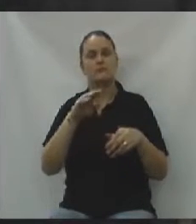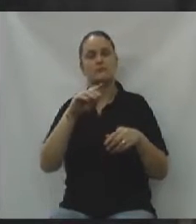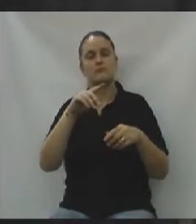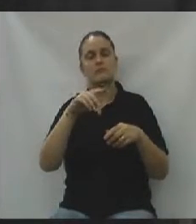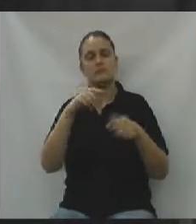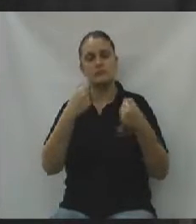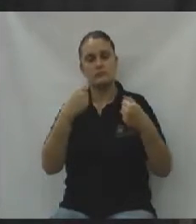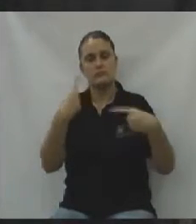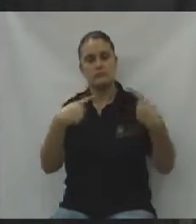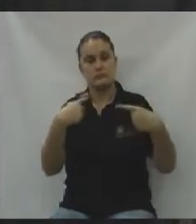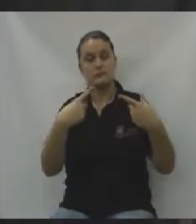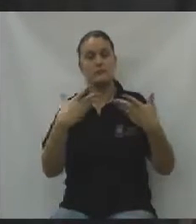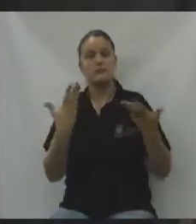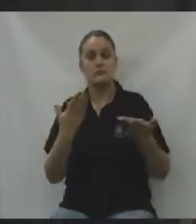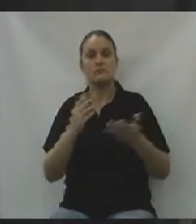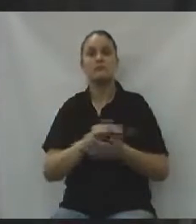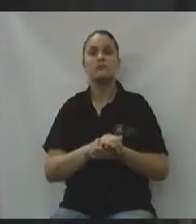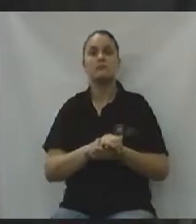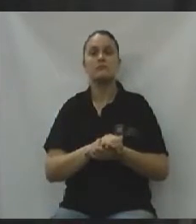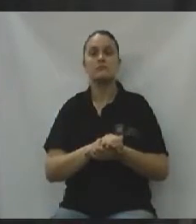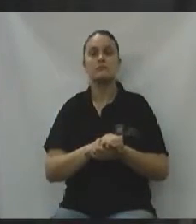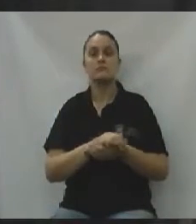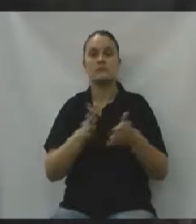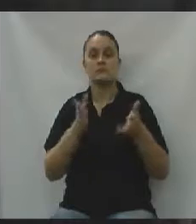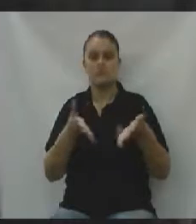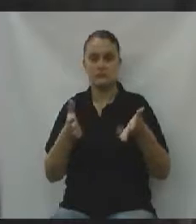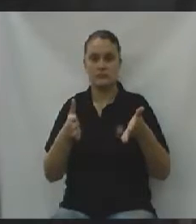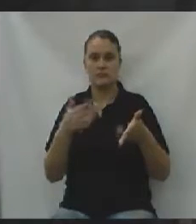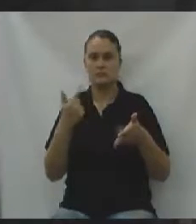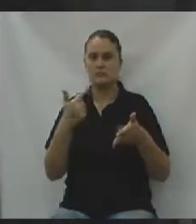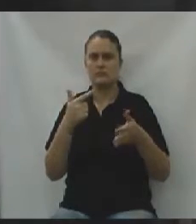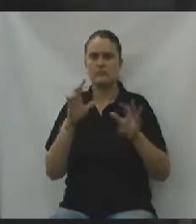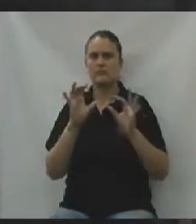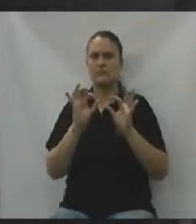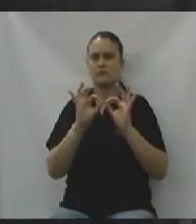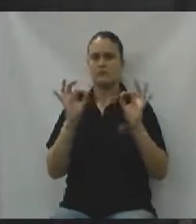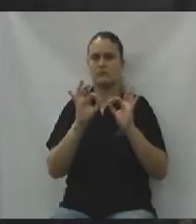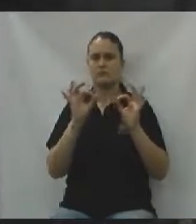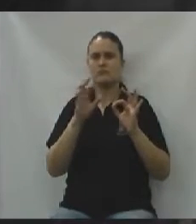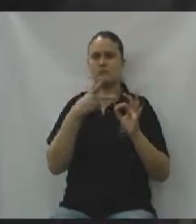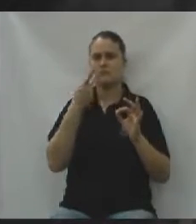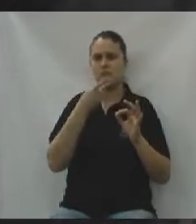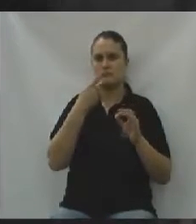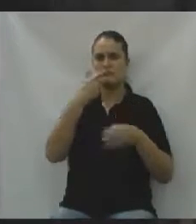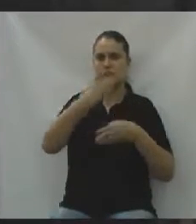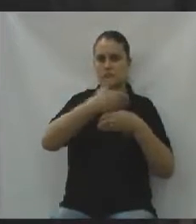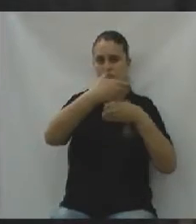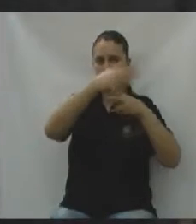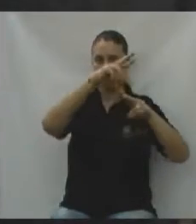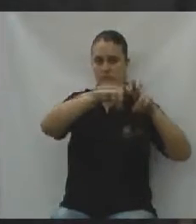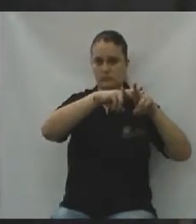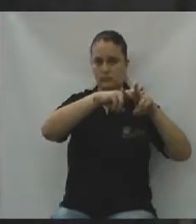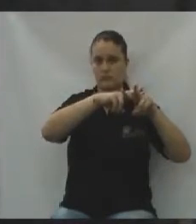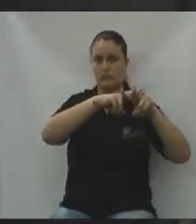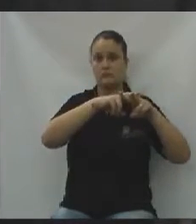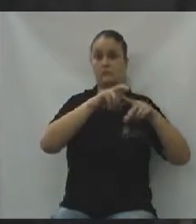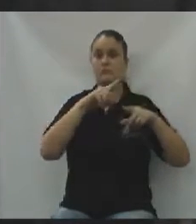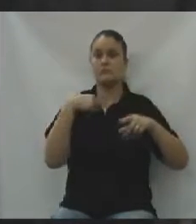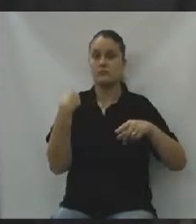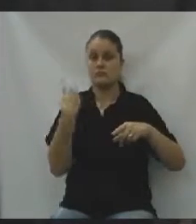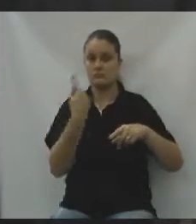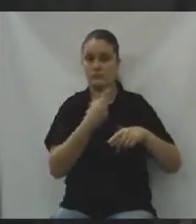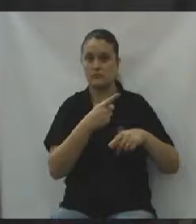ser discutido. Portanto, um momento que nós não estamos simplesmente discutindo a construção de um presídio.